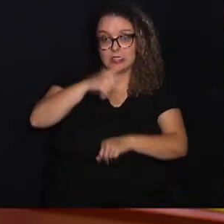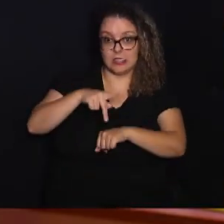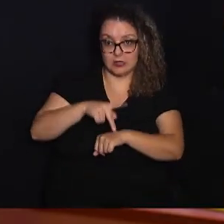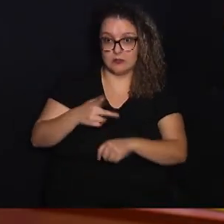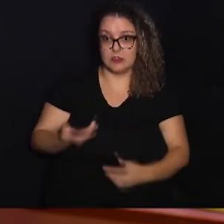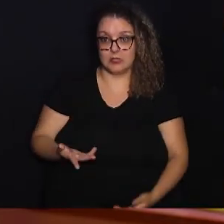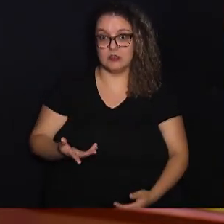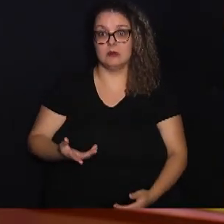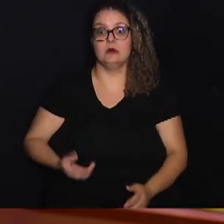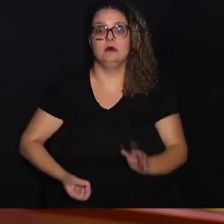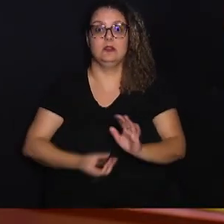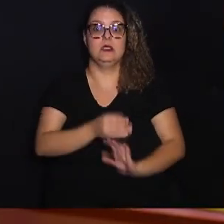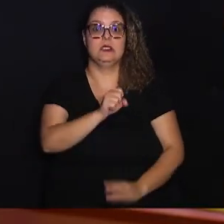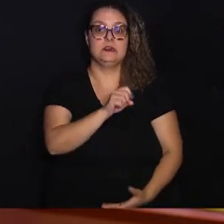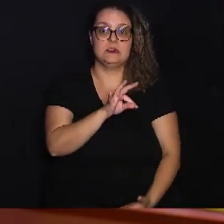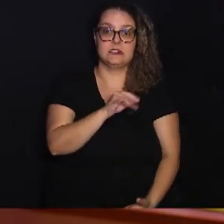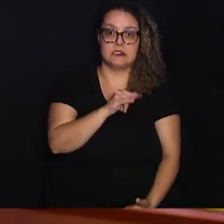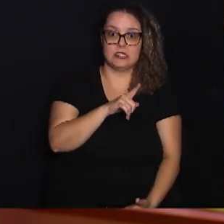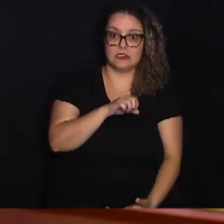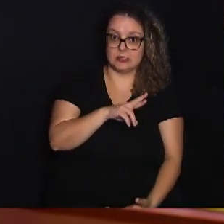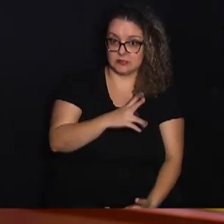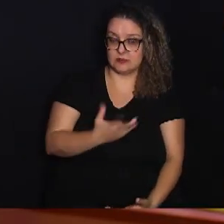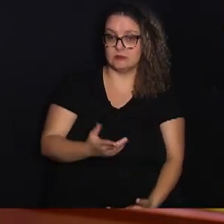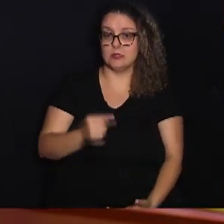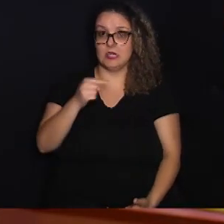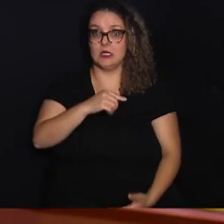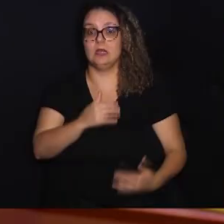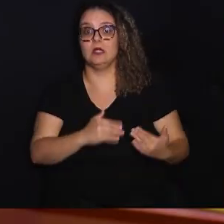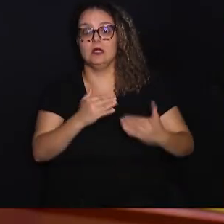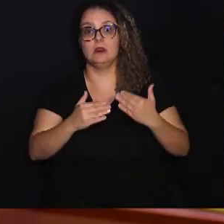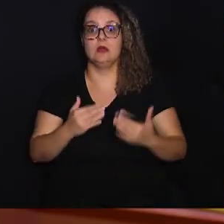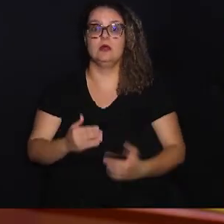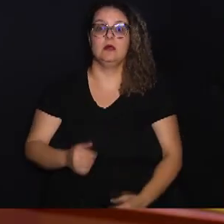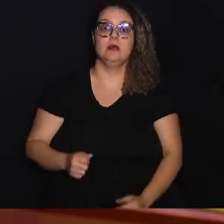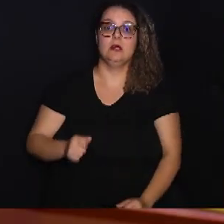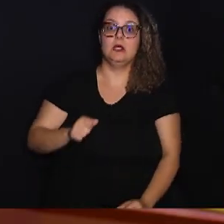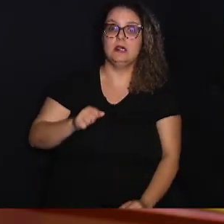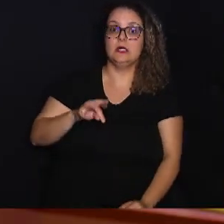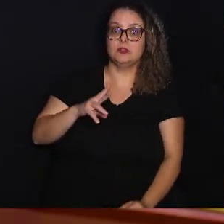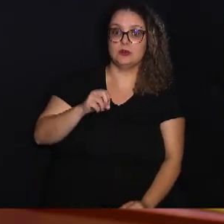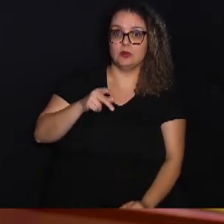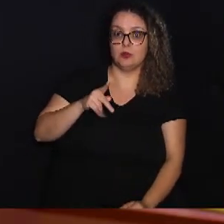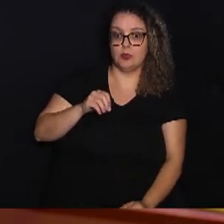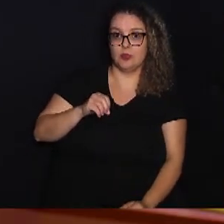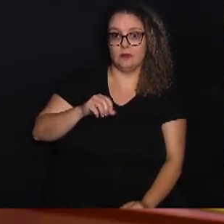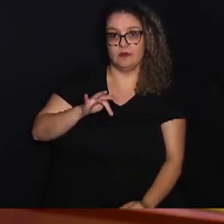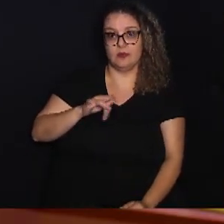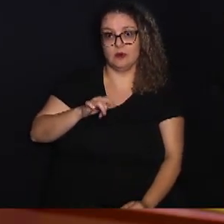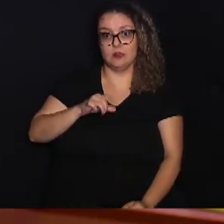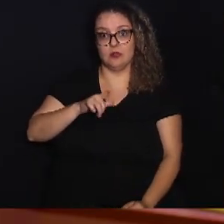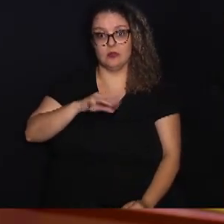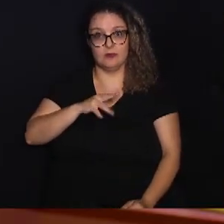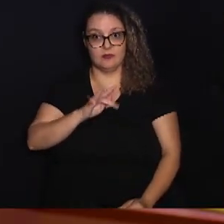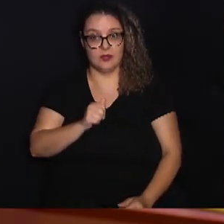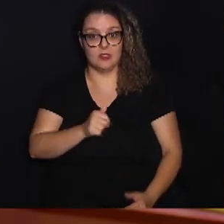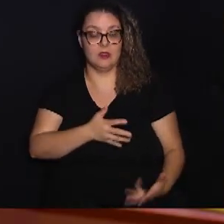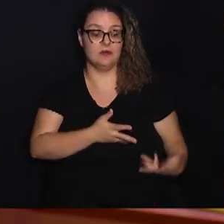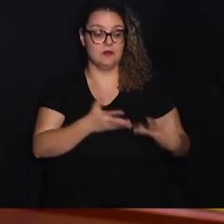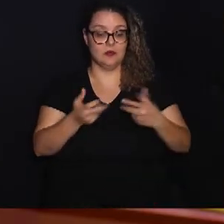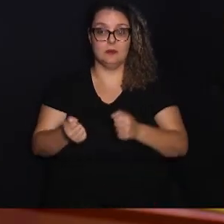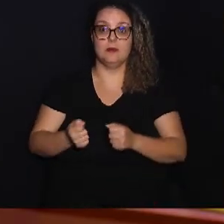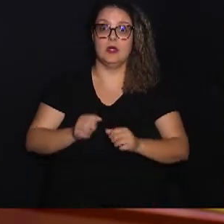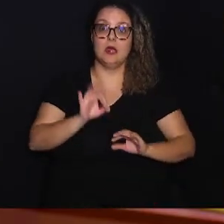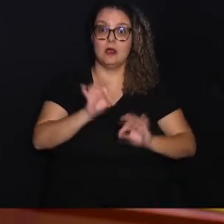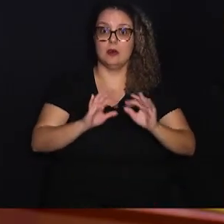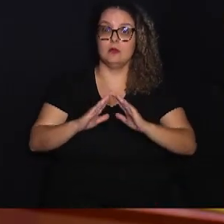Rudolf Steiner, então ele que desenvolveu a antroposofia, e a partir disso ele foi convidado a montar uma